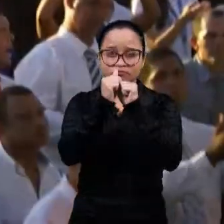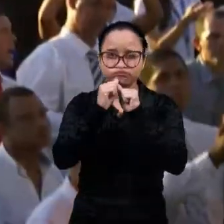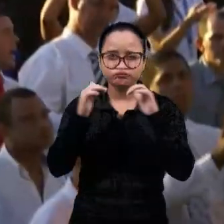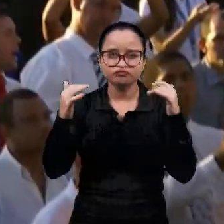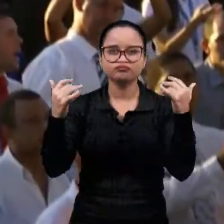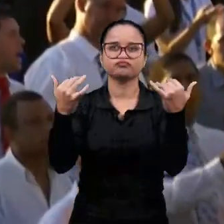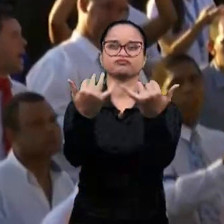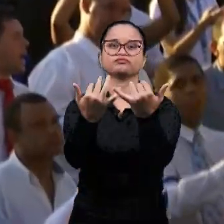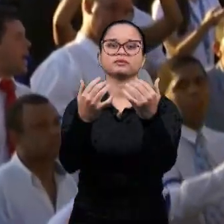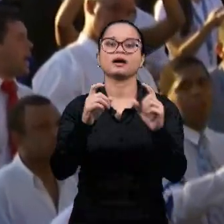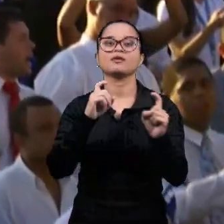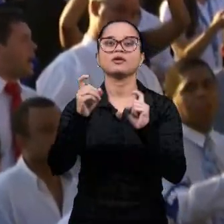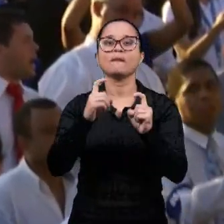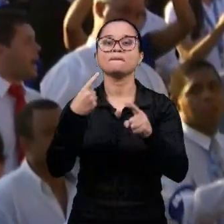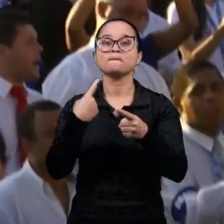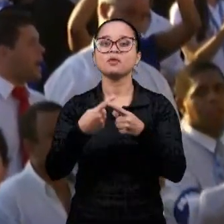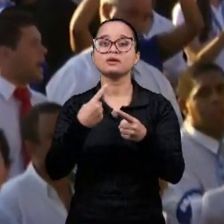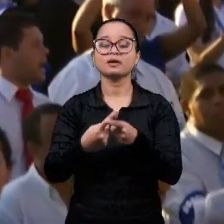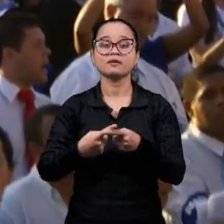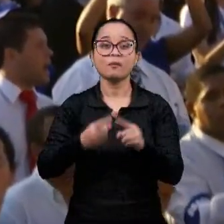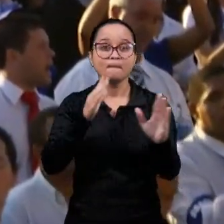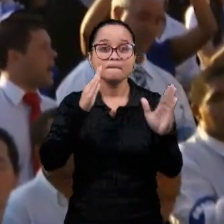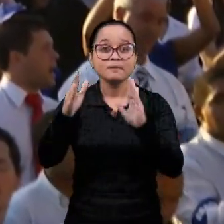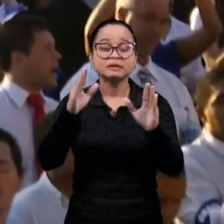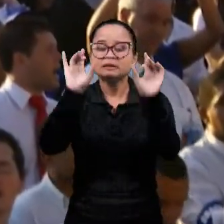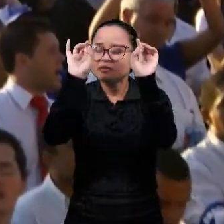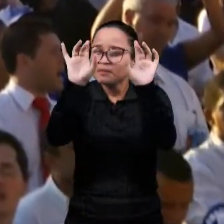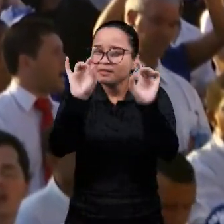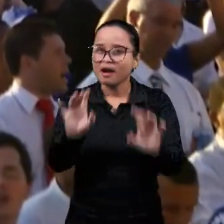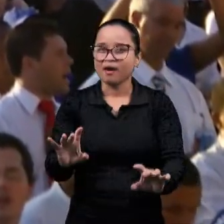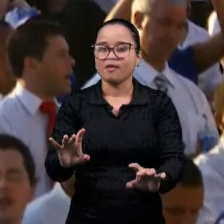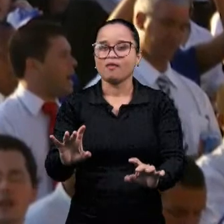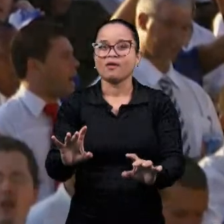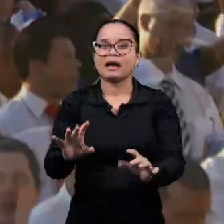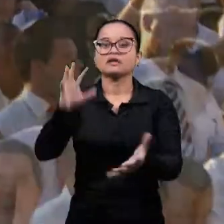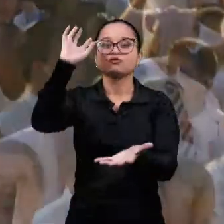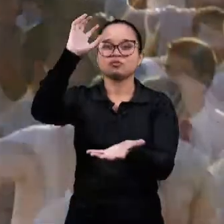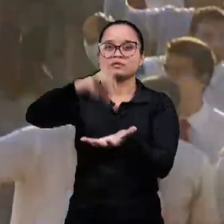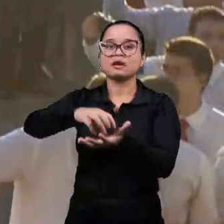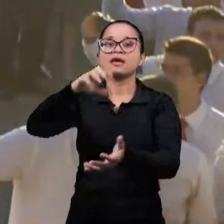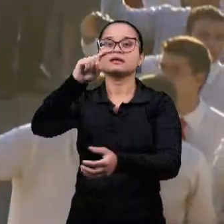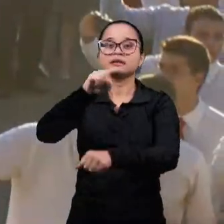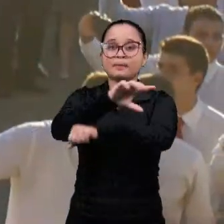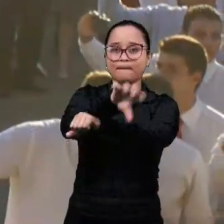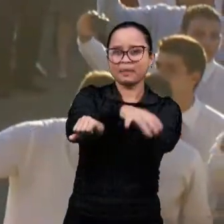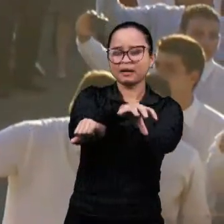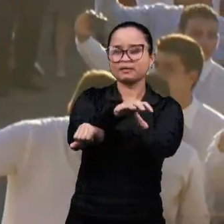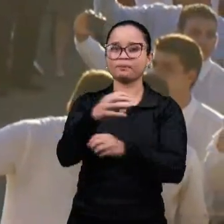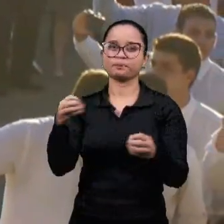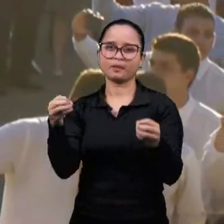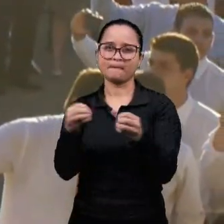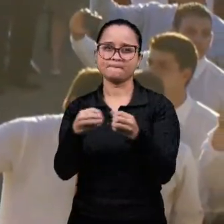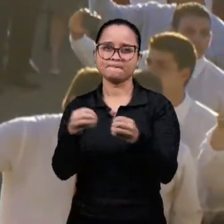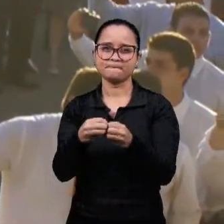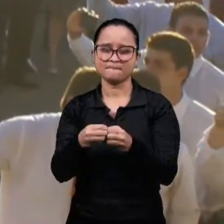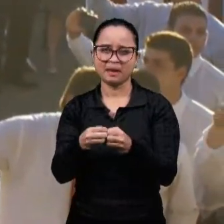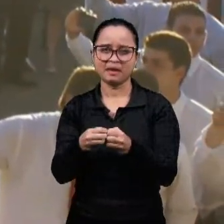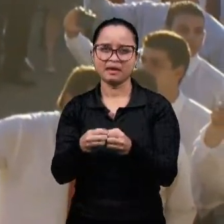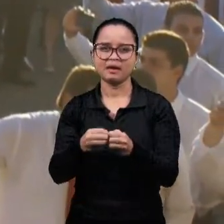notável ali naquela praça, no centro, aliás, próximo à Bahia ali de